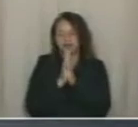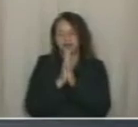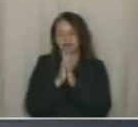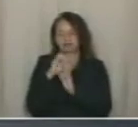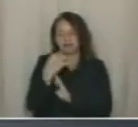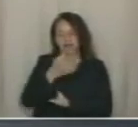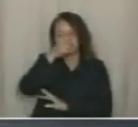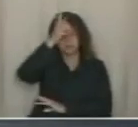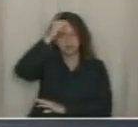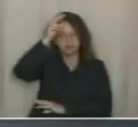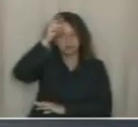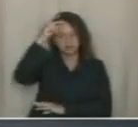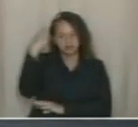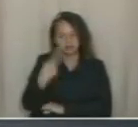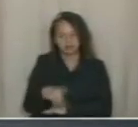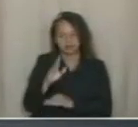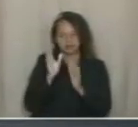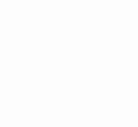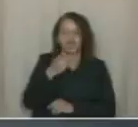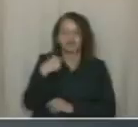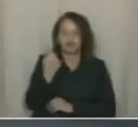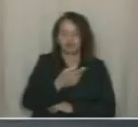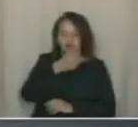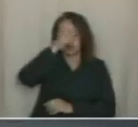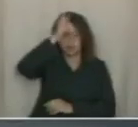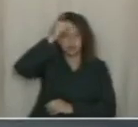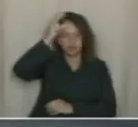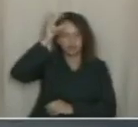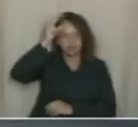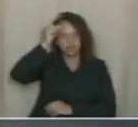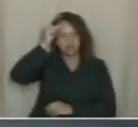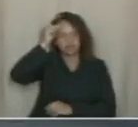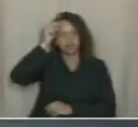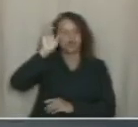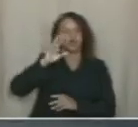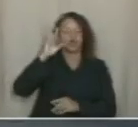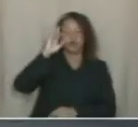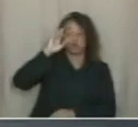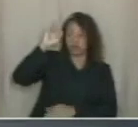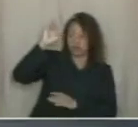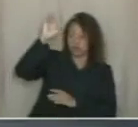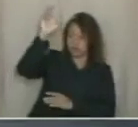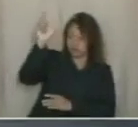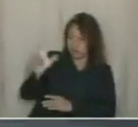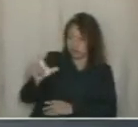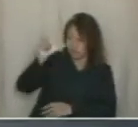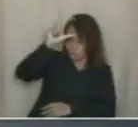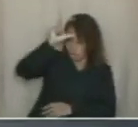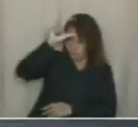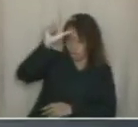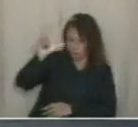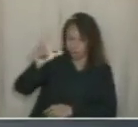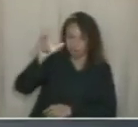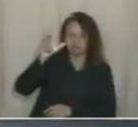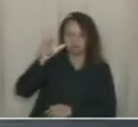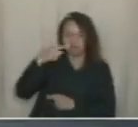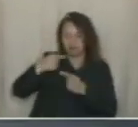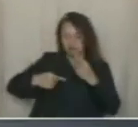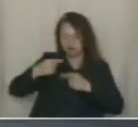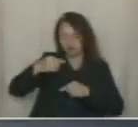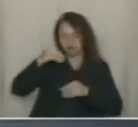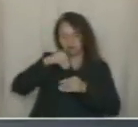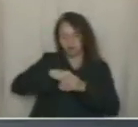que o prefeito da cidade do Recife, João Campos, o senhor que é uma grande liderança política no